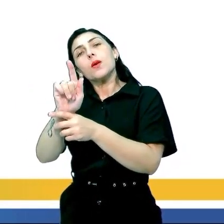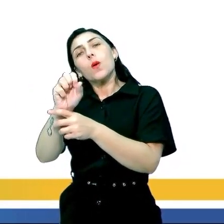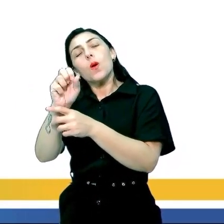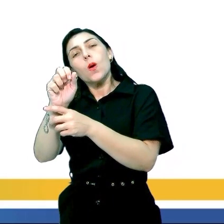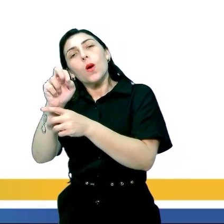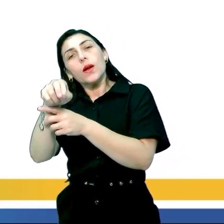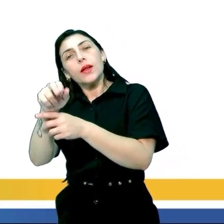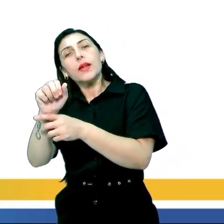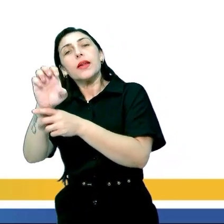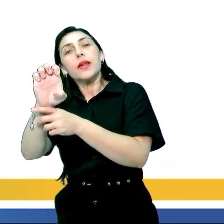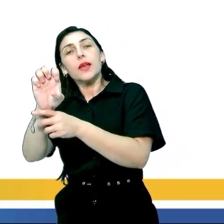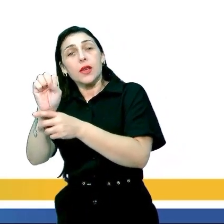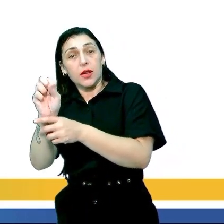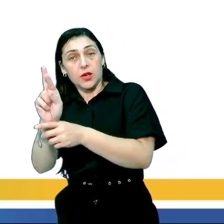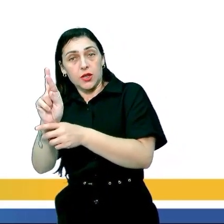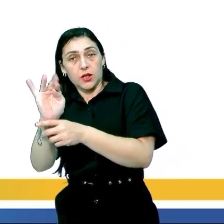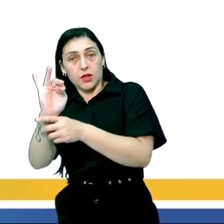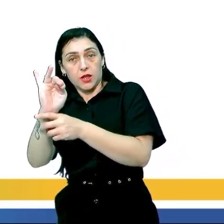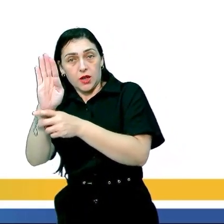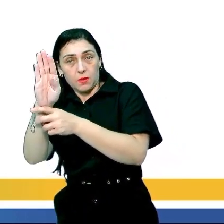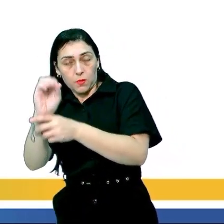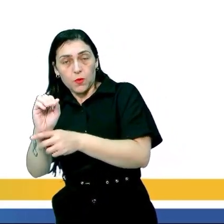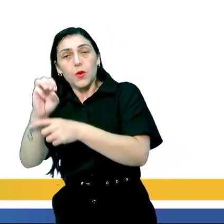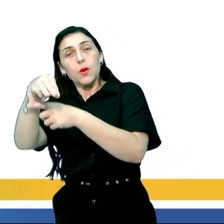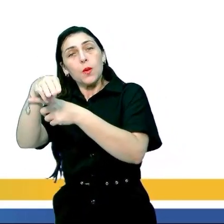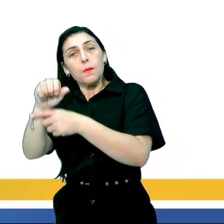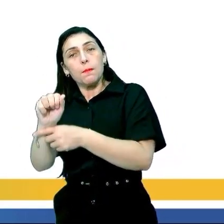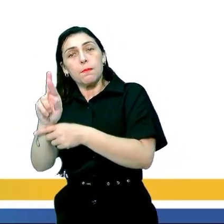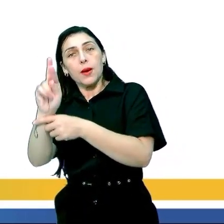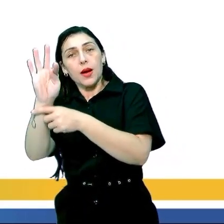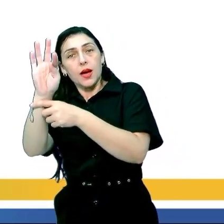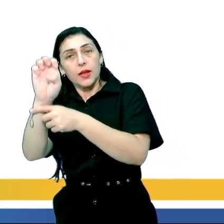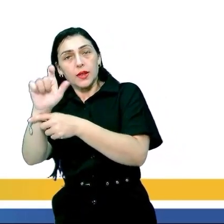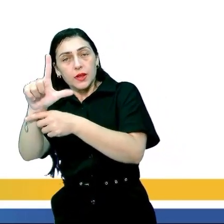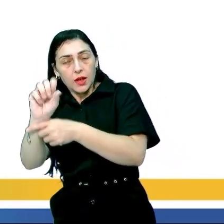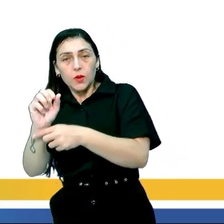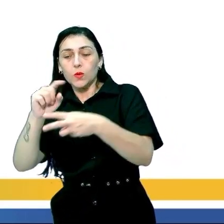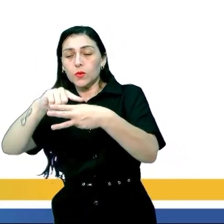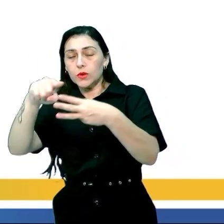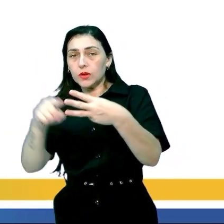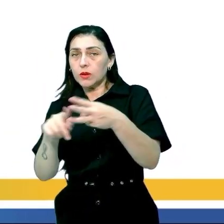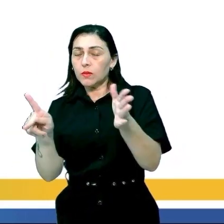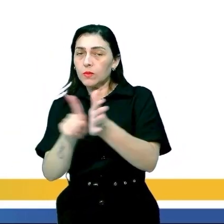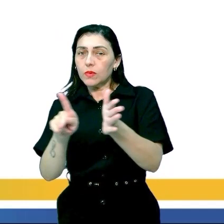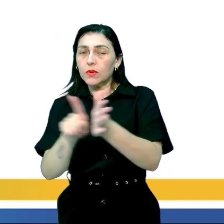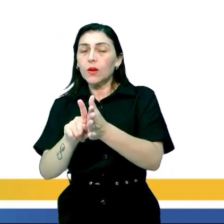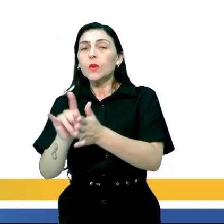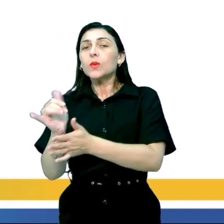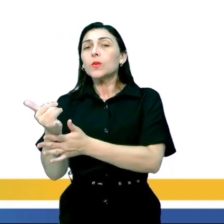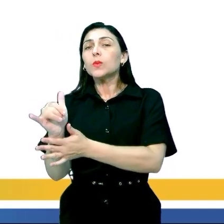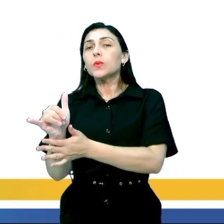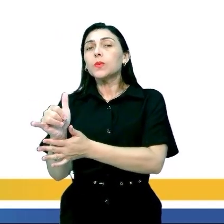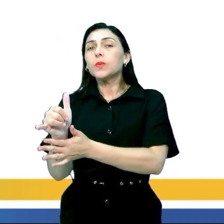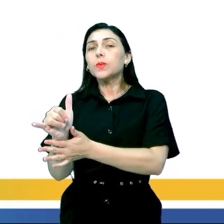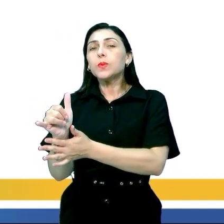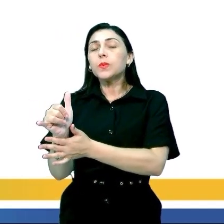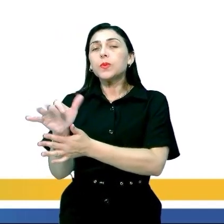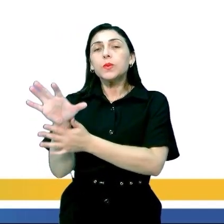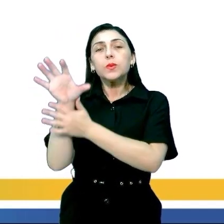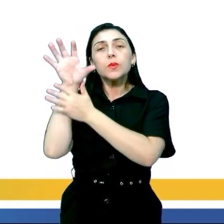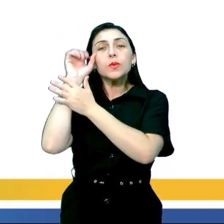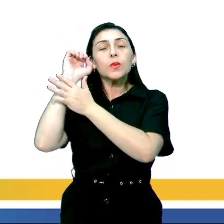estribo e o martelo, tá? Então, esses 3 ossinhos aí, ele faz parte na vibração do som